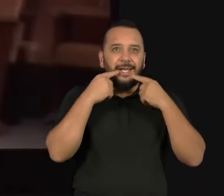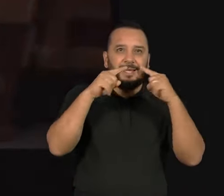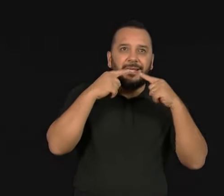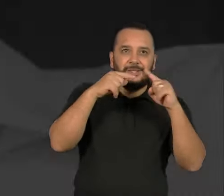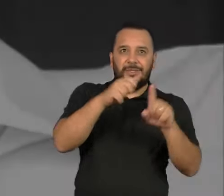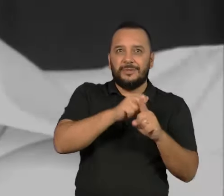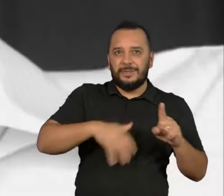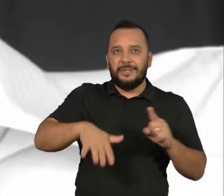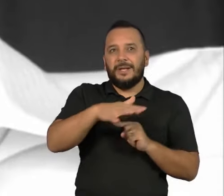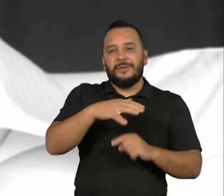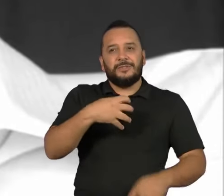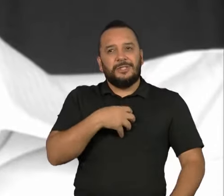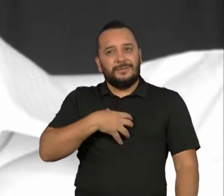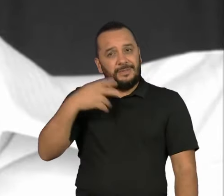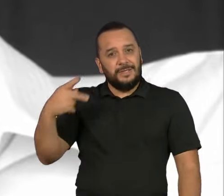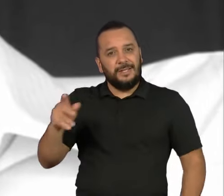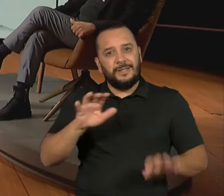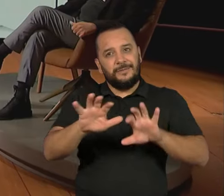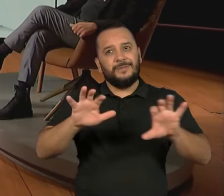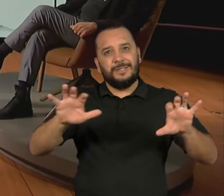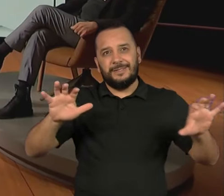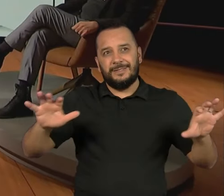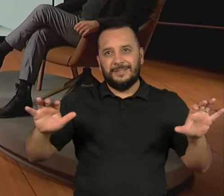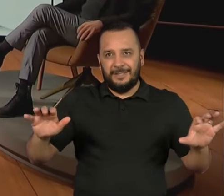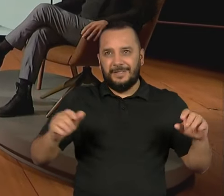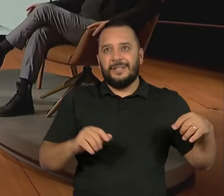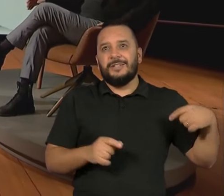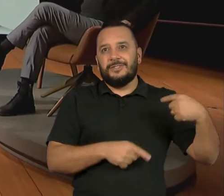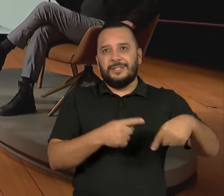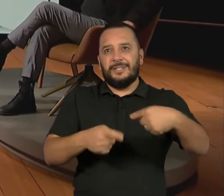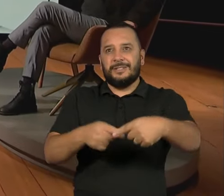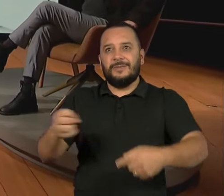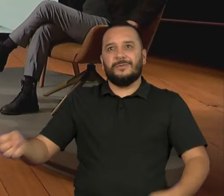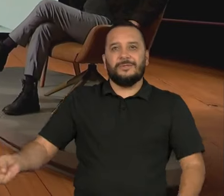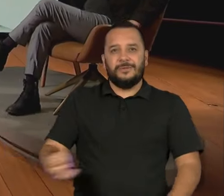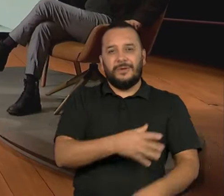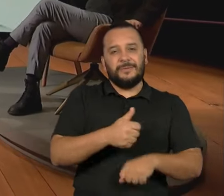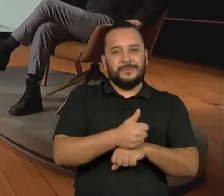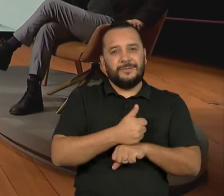social, continua a inspirar gerações de novos cineastas.